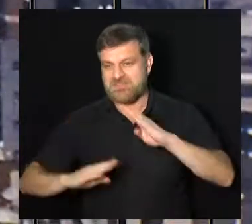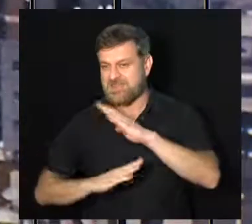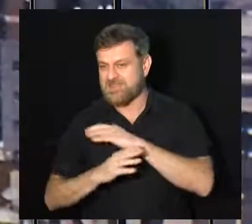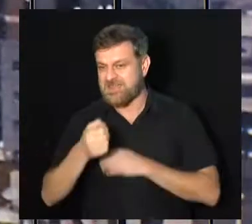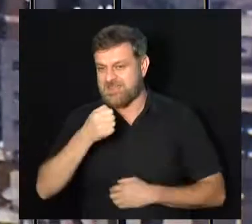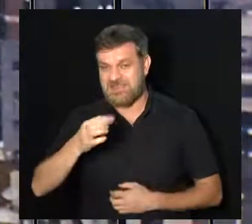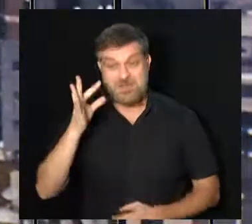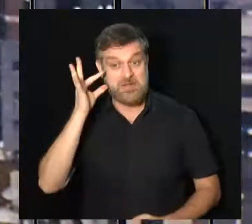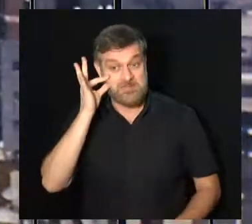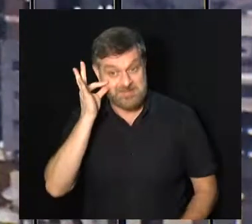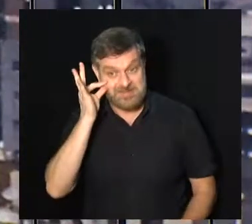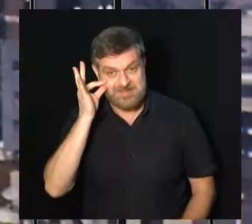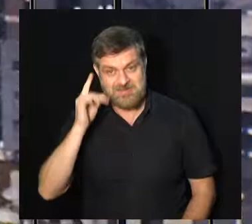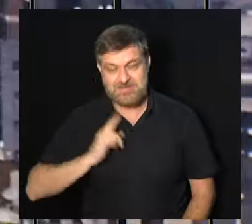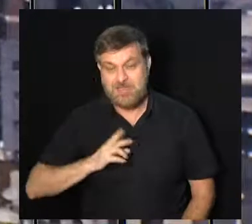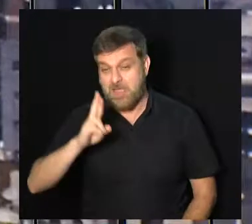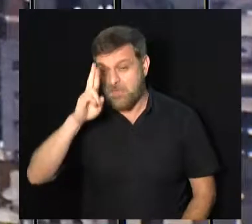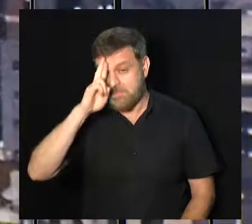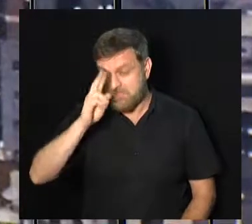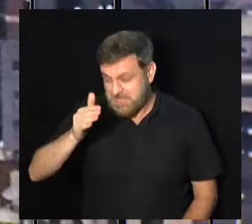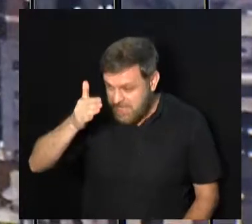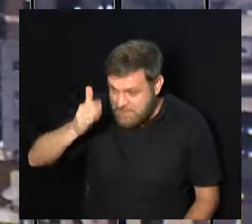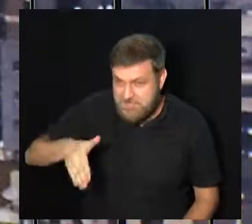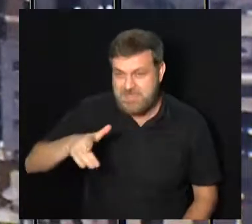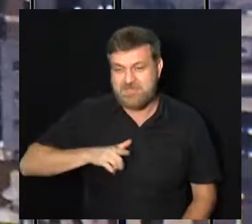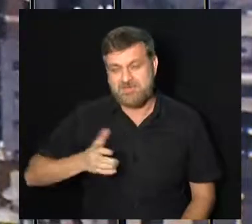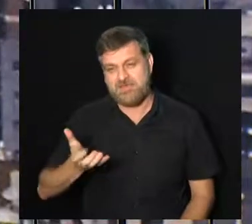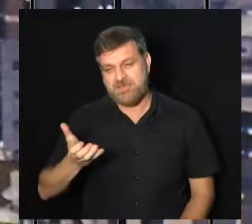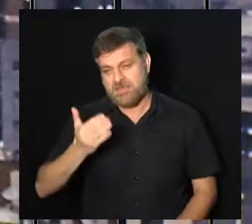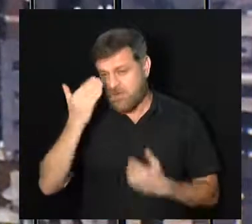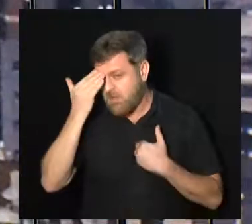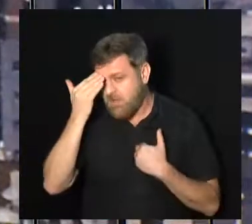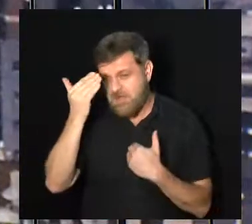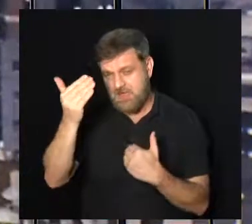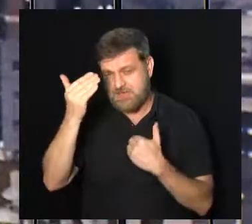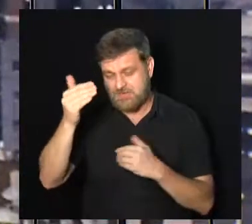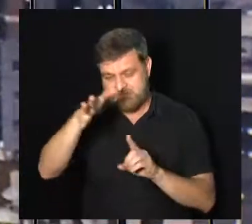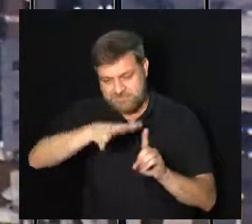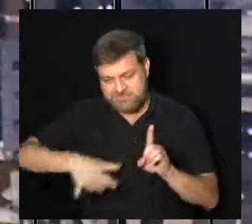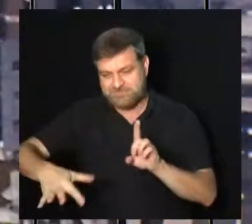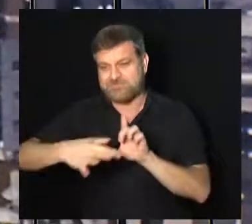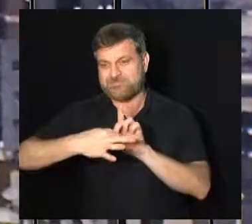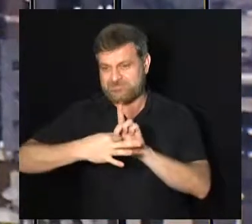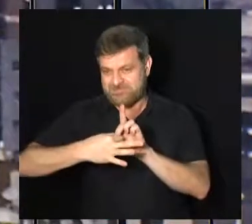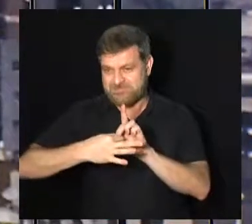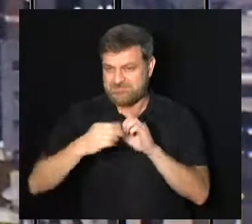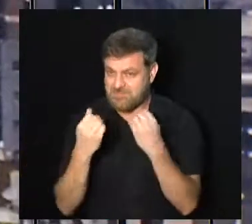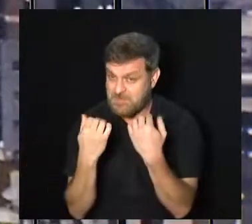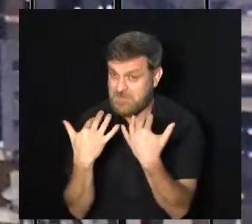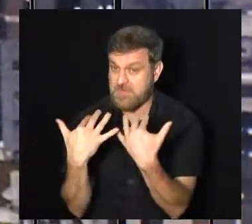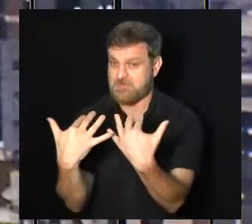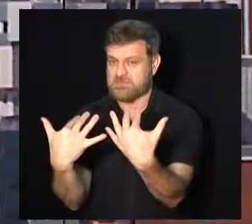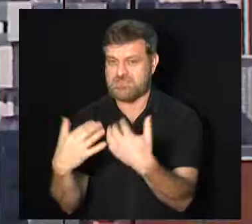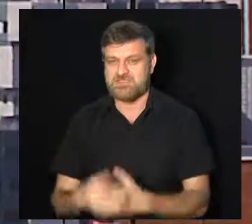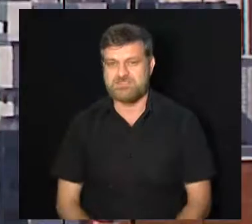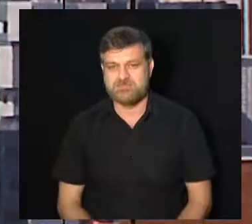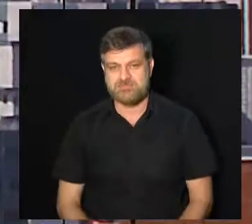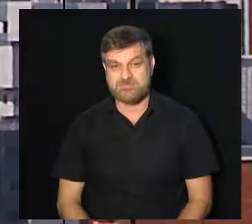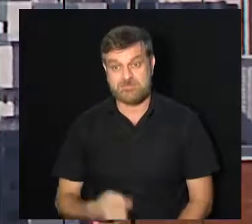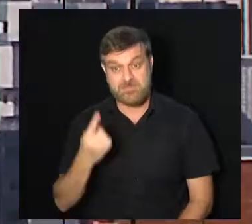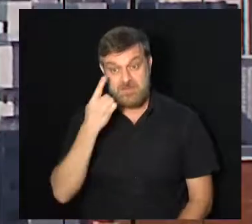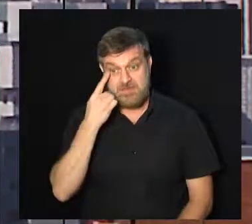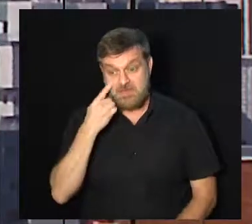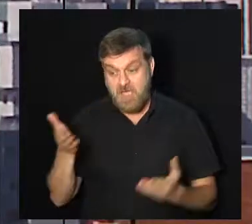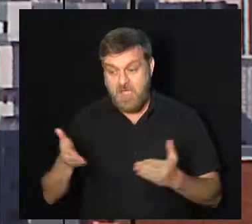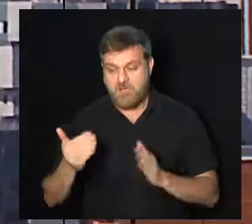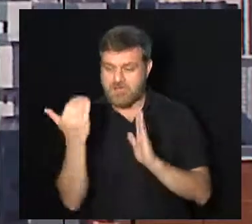Notícia ao vivo, 12:30 agora. Quero agradecer desde já a sua companhia e audiência.